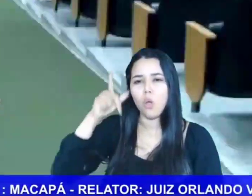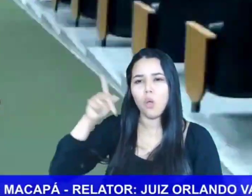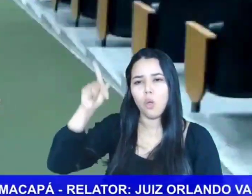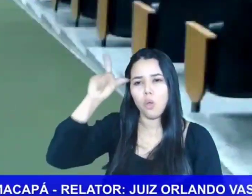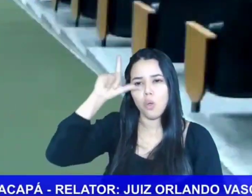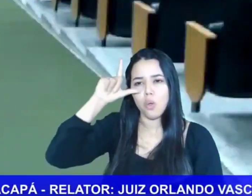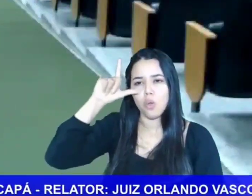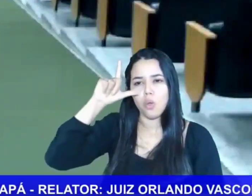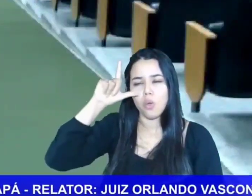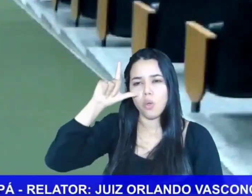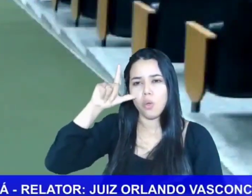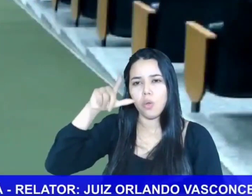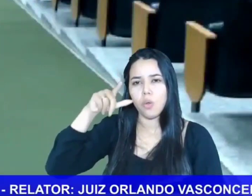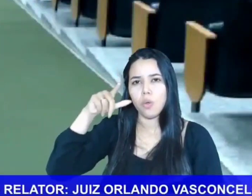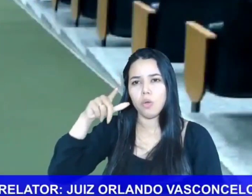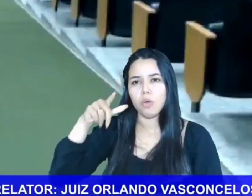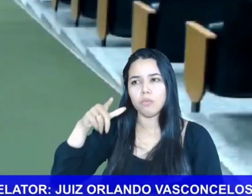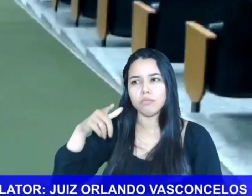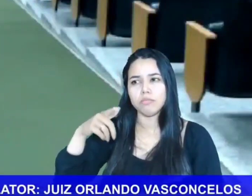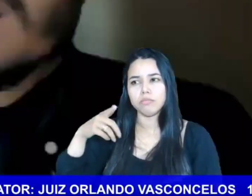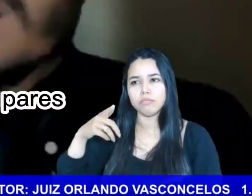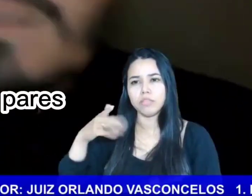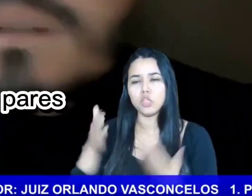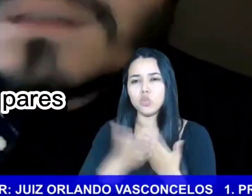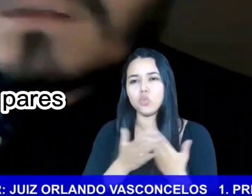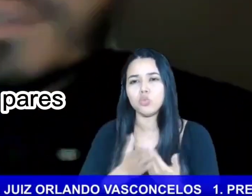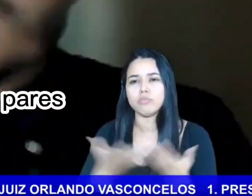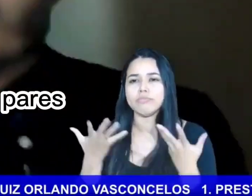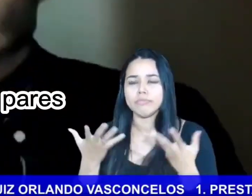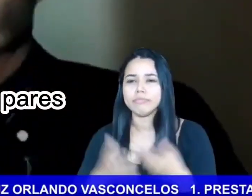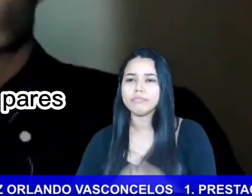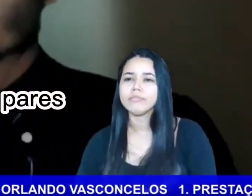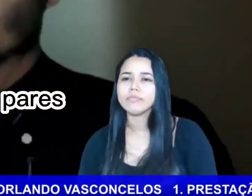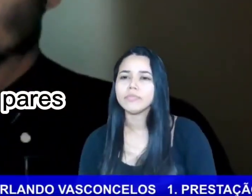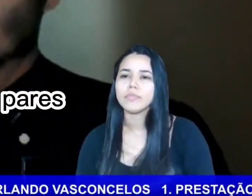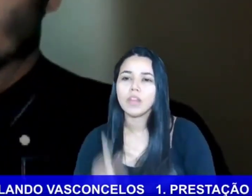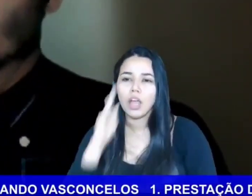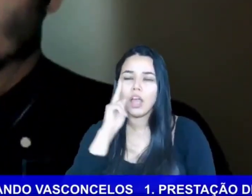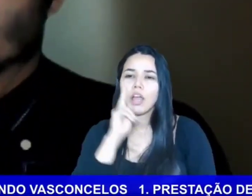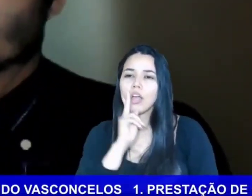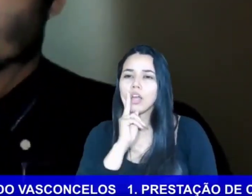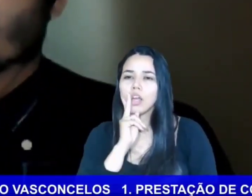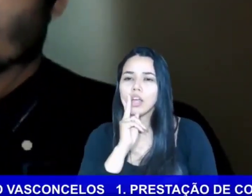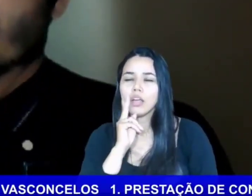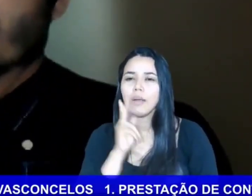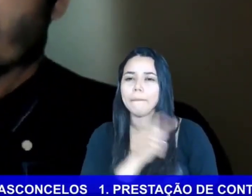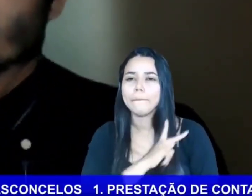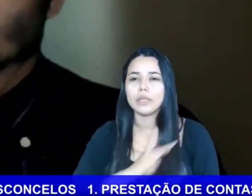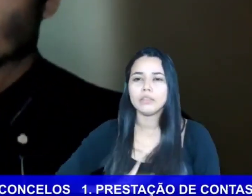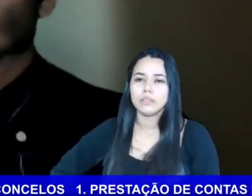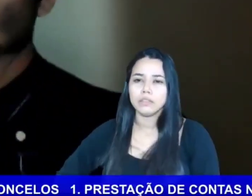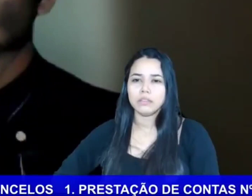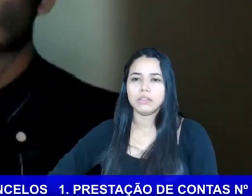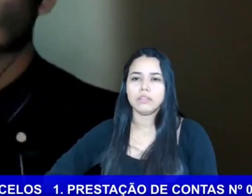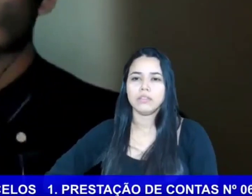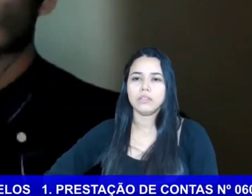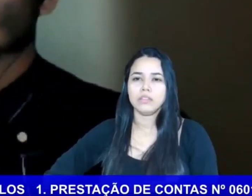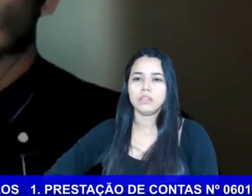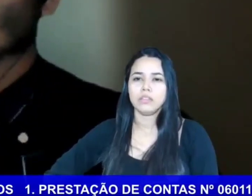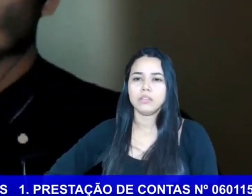Ministério relator. Público. Imagem ampla do plenário. Senhor presidente, Em vídeo ilustres chamado pares, Orlando Vasconcelos. ao